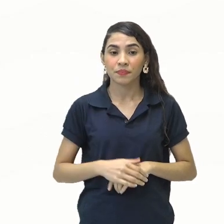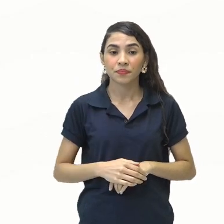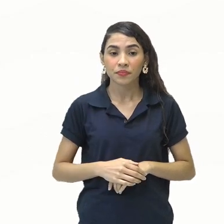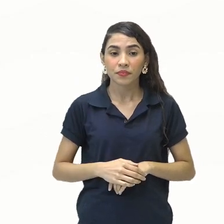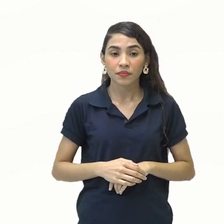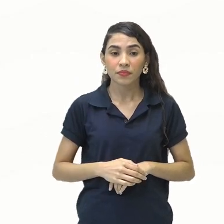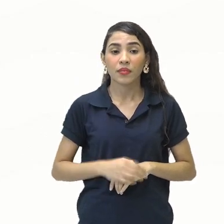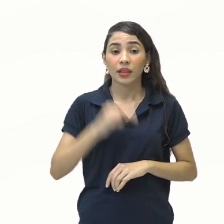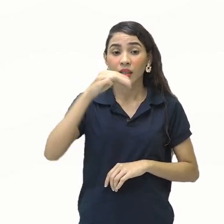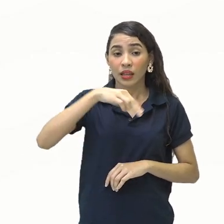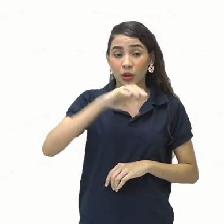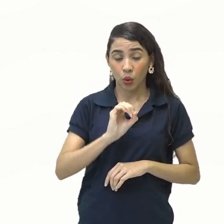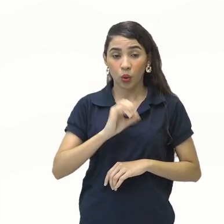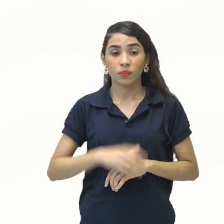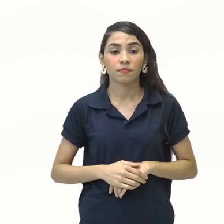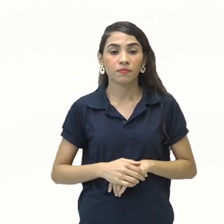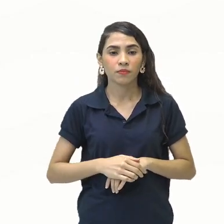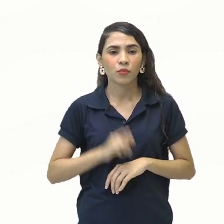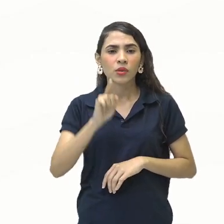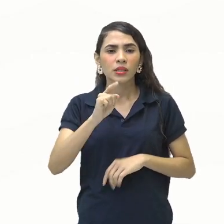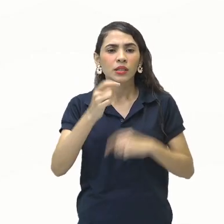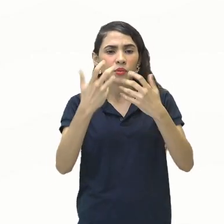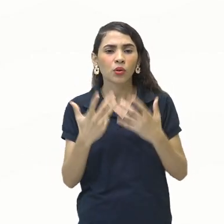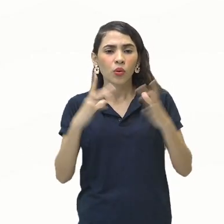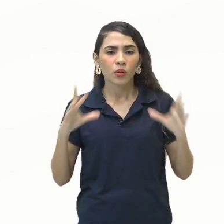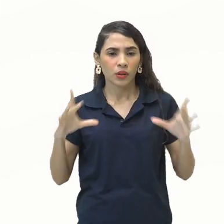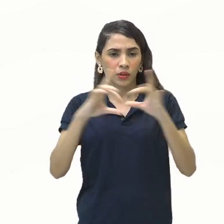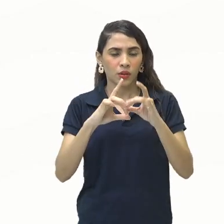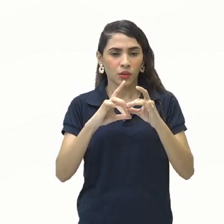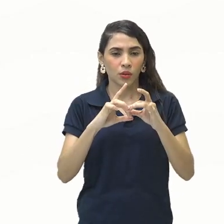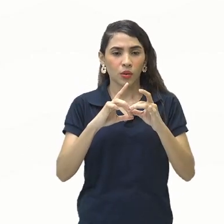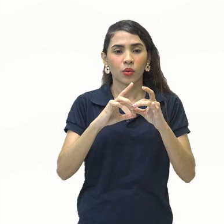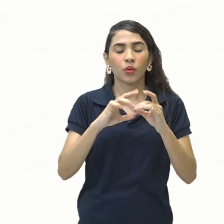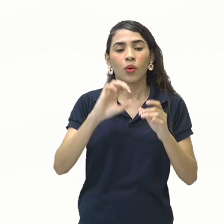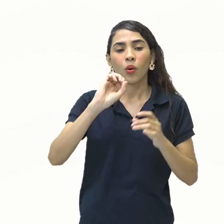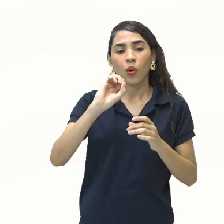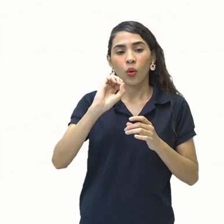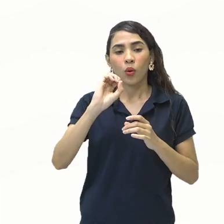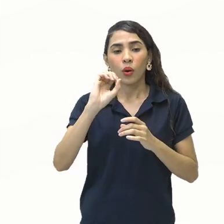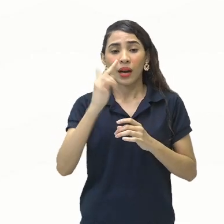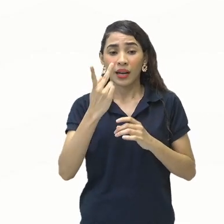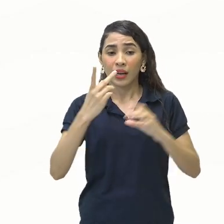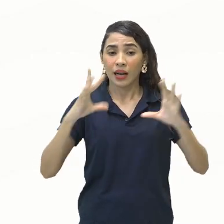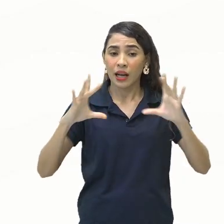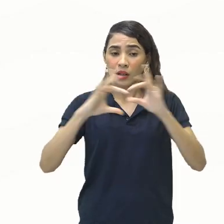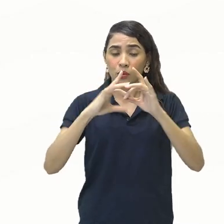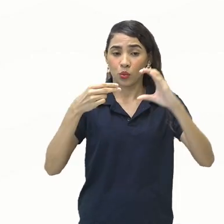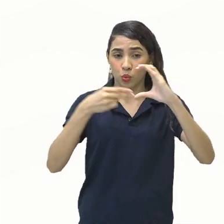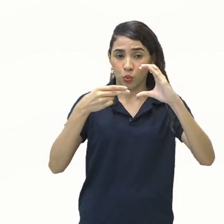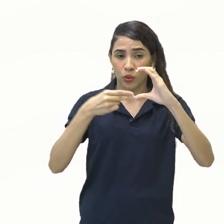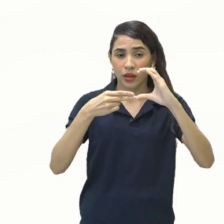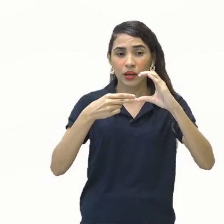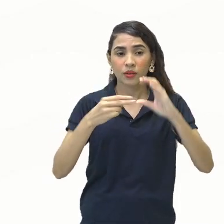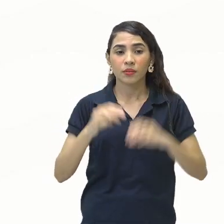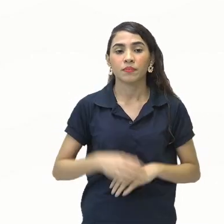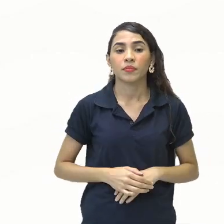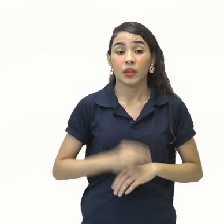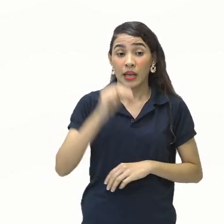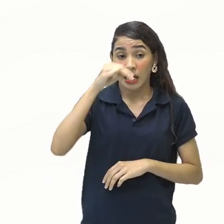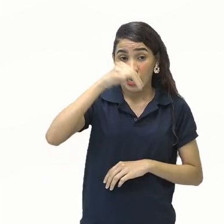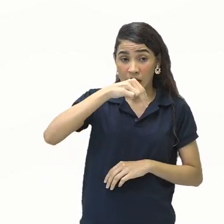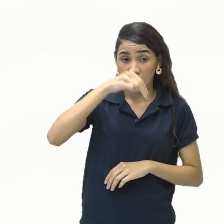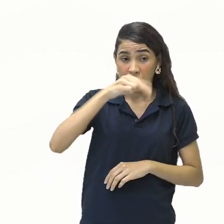o senhor falou que o hidrogênio faz uma ligação, o oxigênio faz 2 ligações, e o nitrogênio? Então, anote aí, o